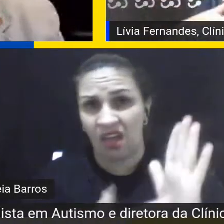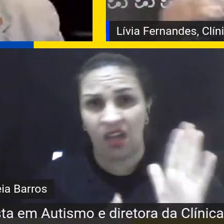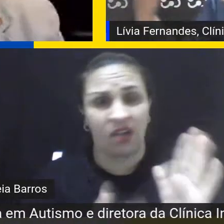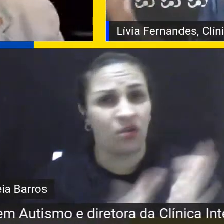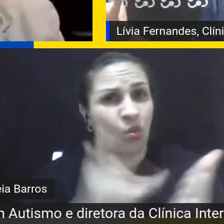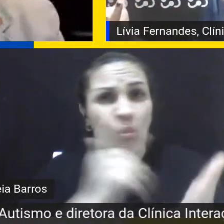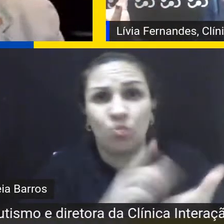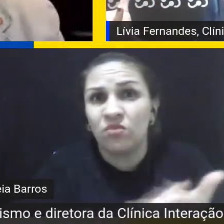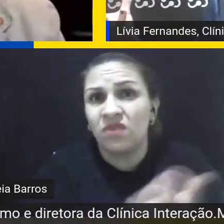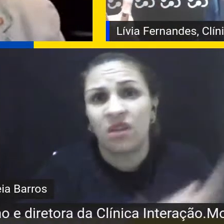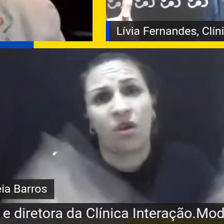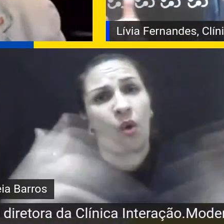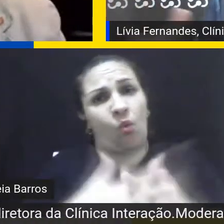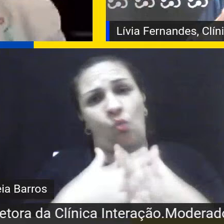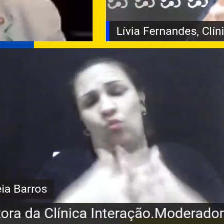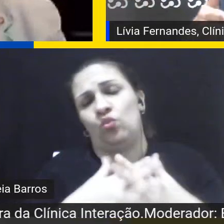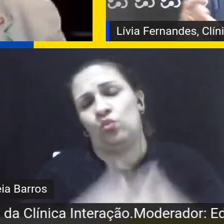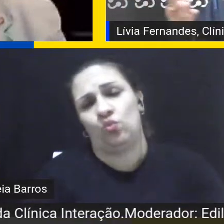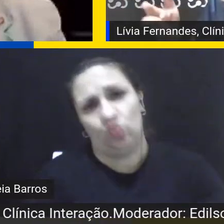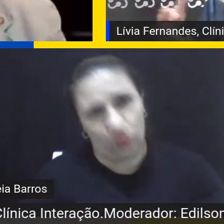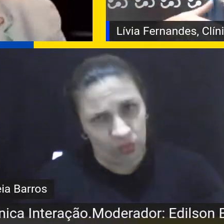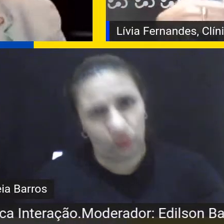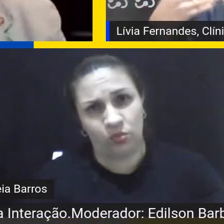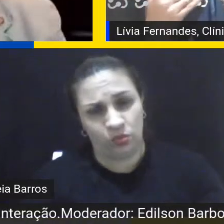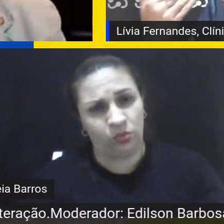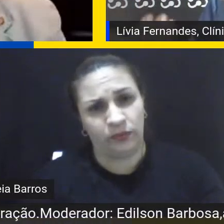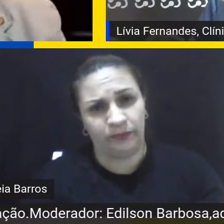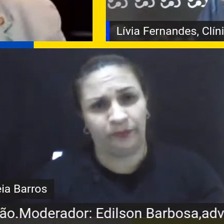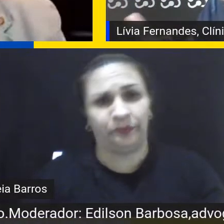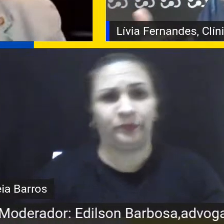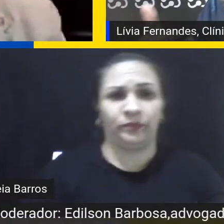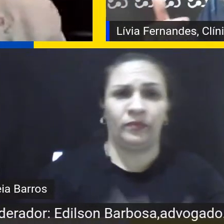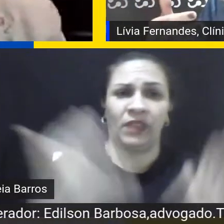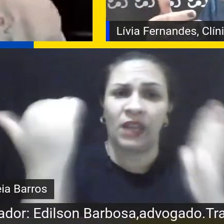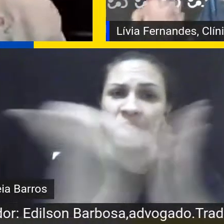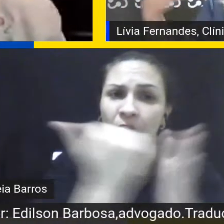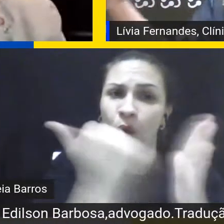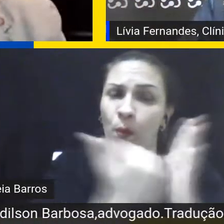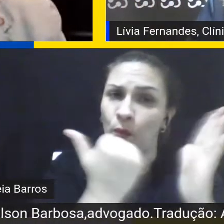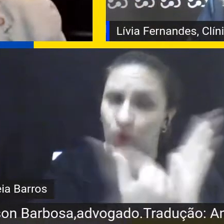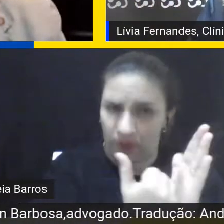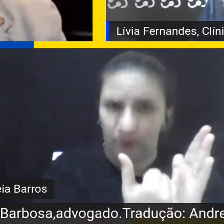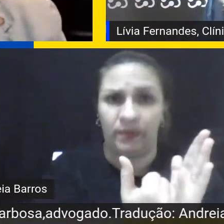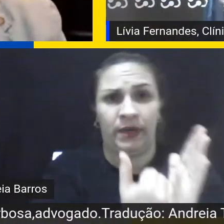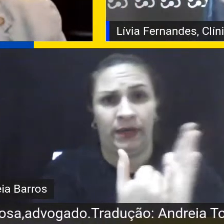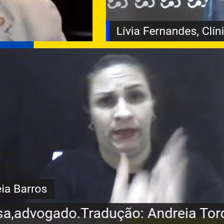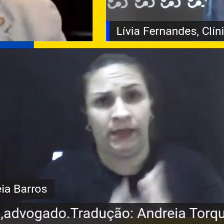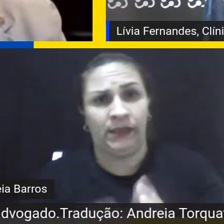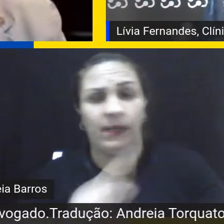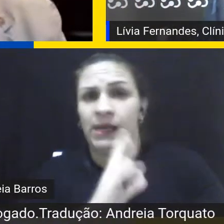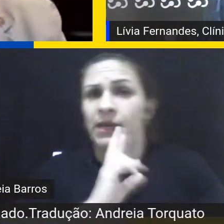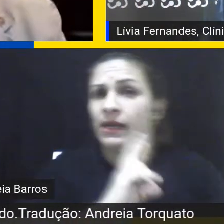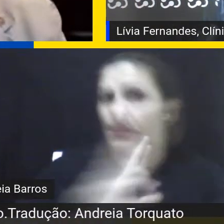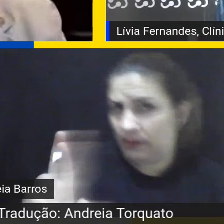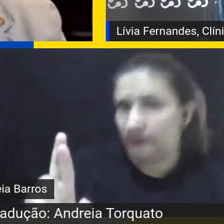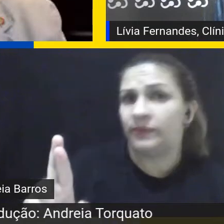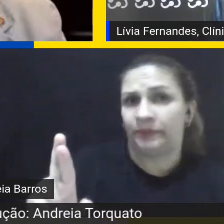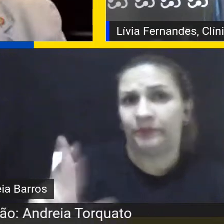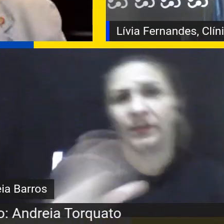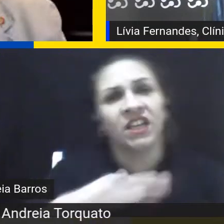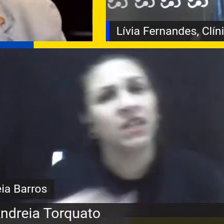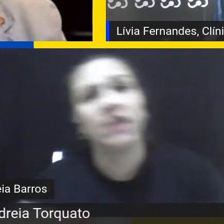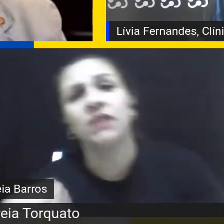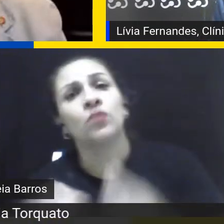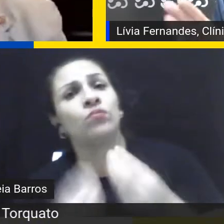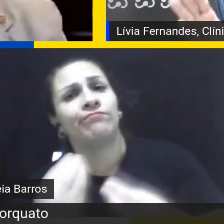né, independente da metodologia, o programa a ter uma resposta, e a criança acaba ficando um